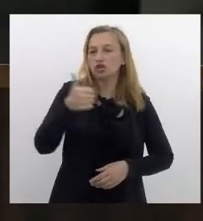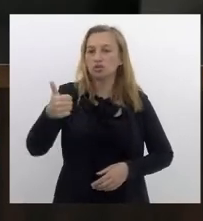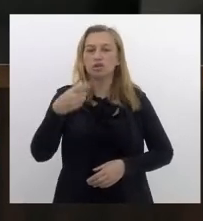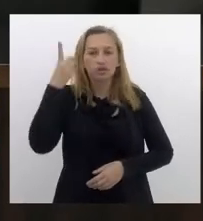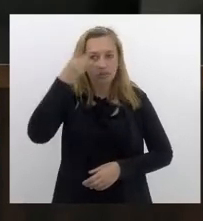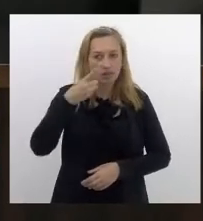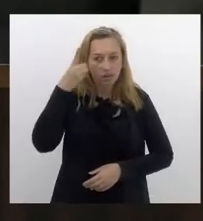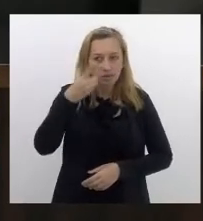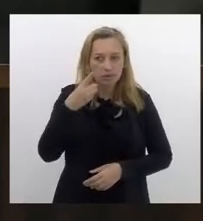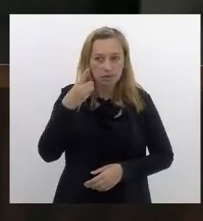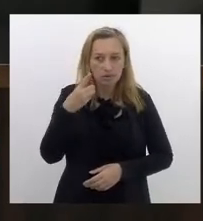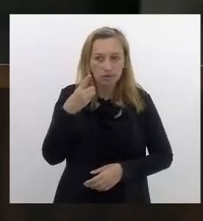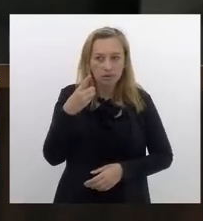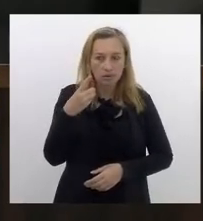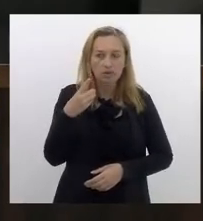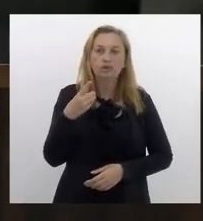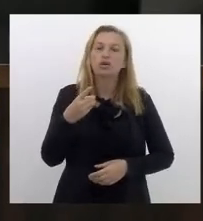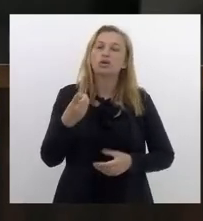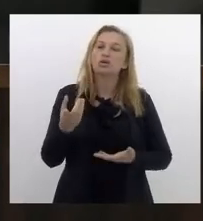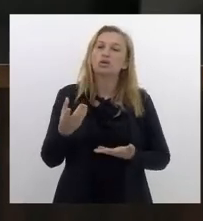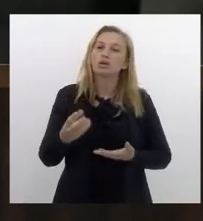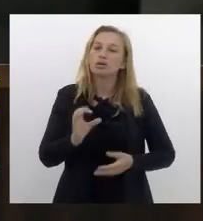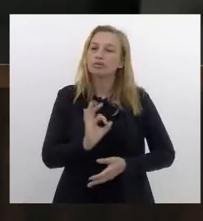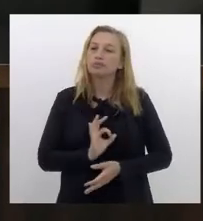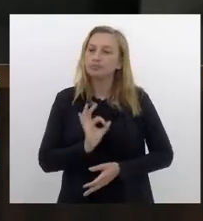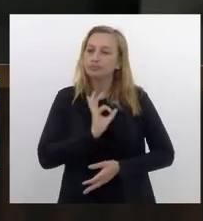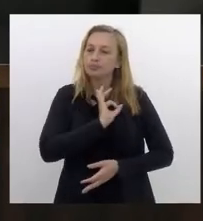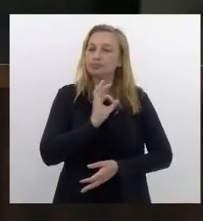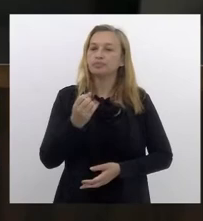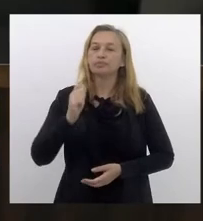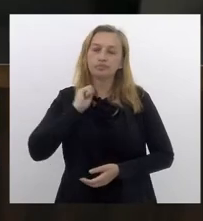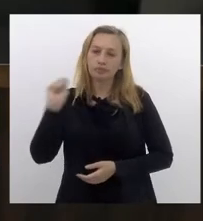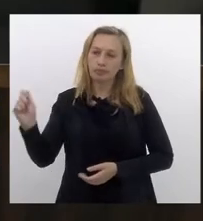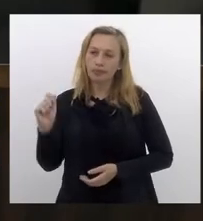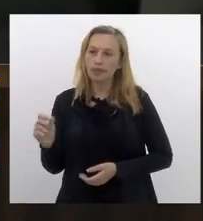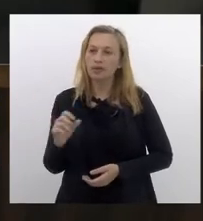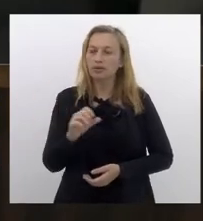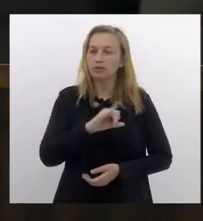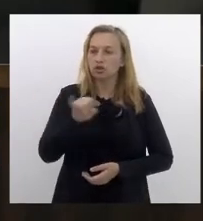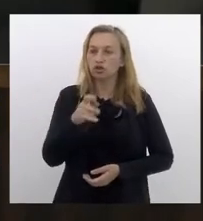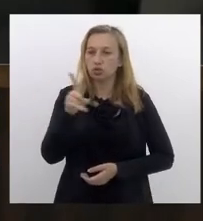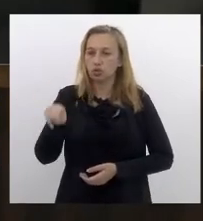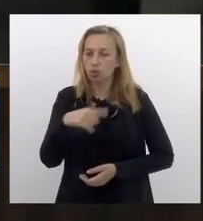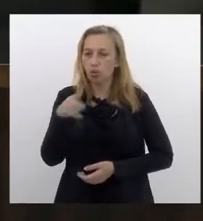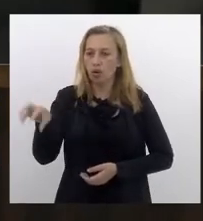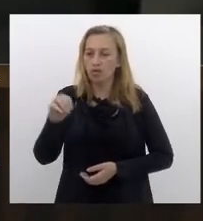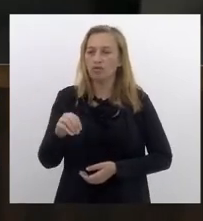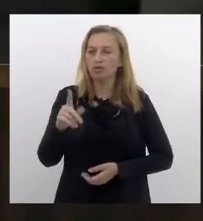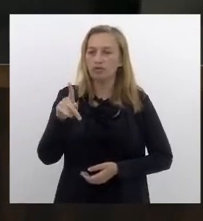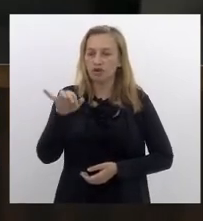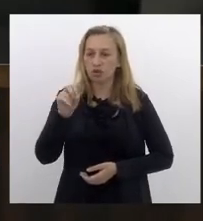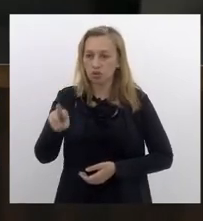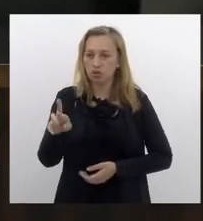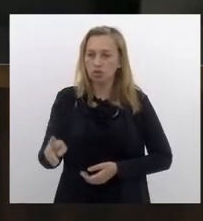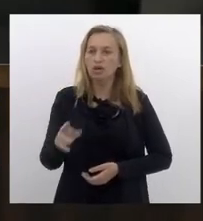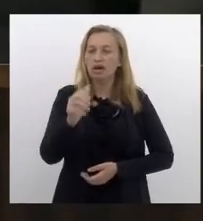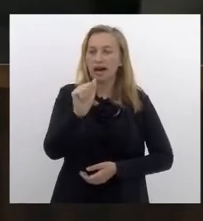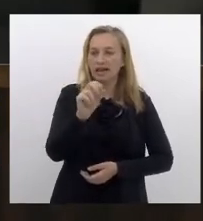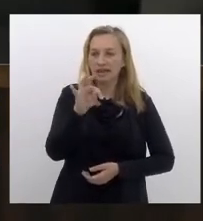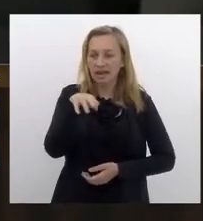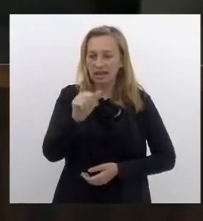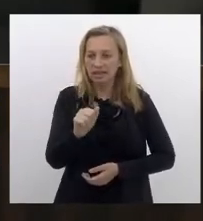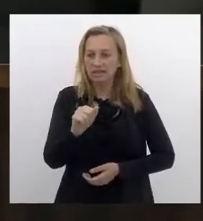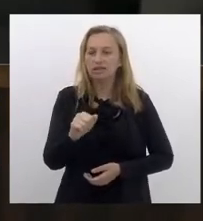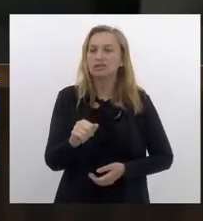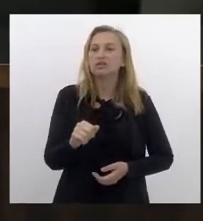autoria que concede medalha Tiradentes, respectivo diploma ao senhor João Victor Teixeira de Souza, atleta paraolímpico.